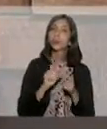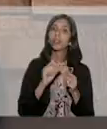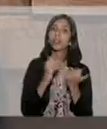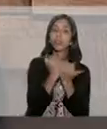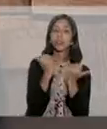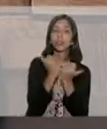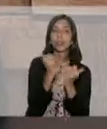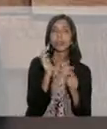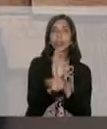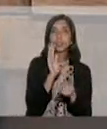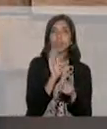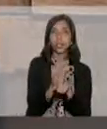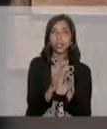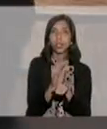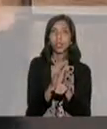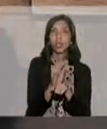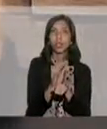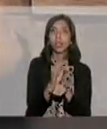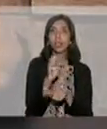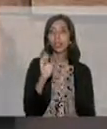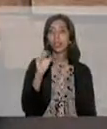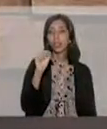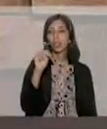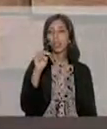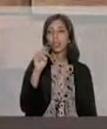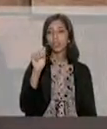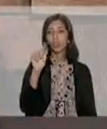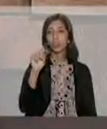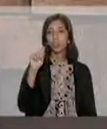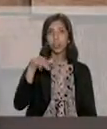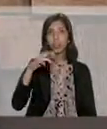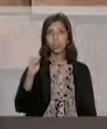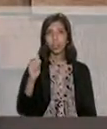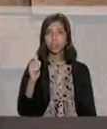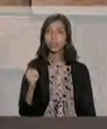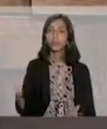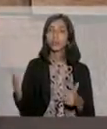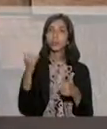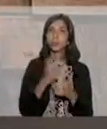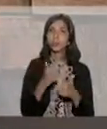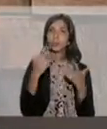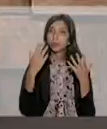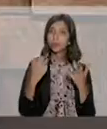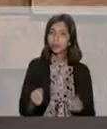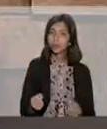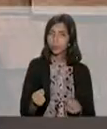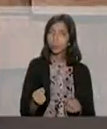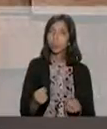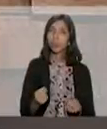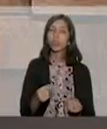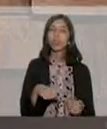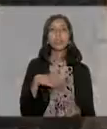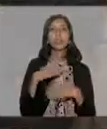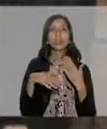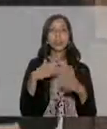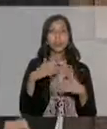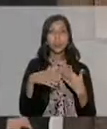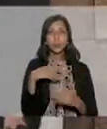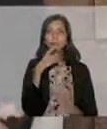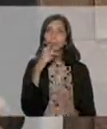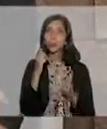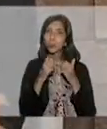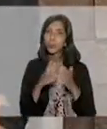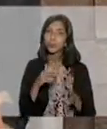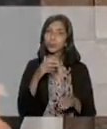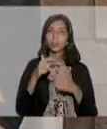para colaborar com ele em Esperança, quando ele assumiu, quando o Benedito ficou doente, né? E aí depois você começa